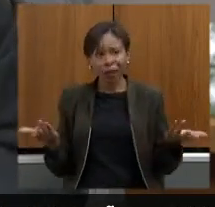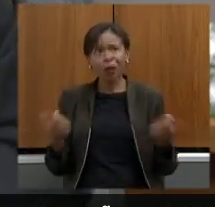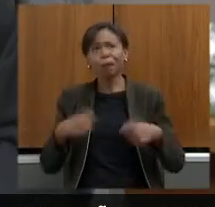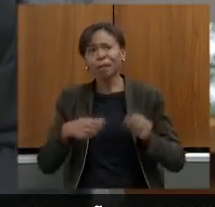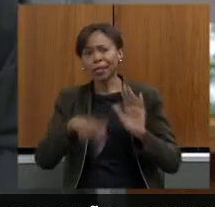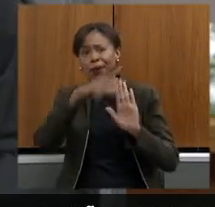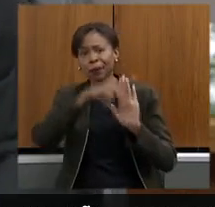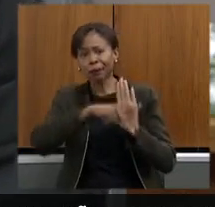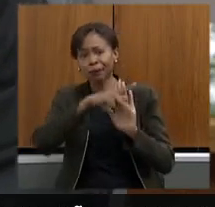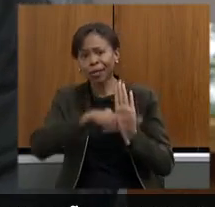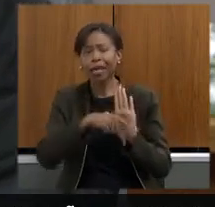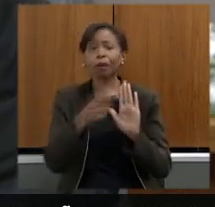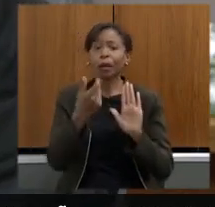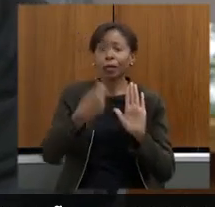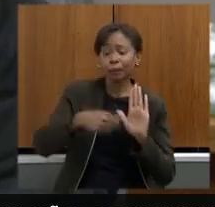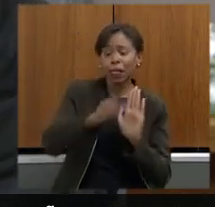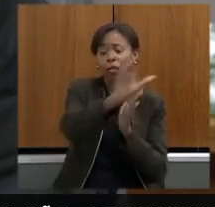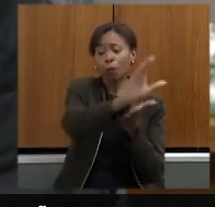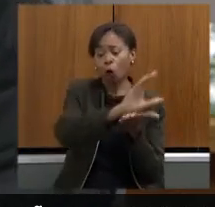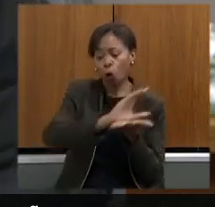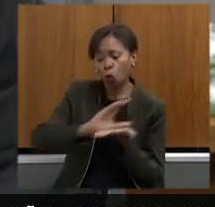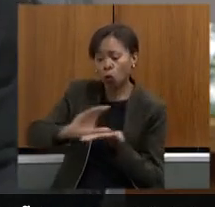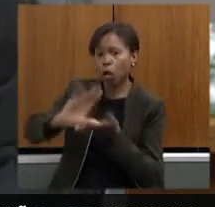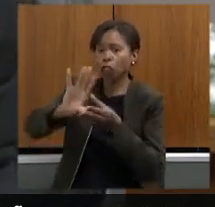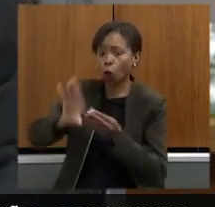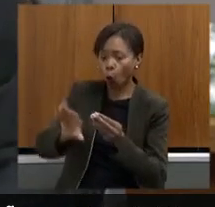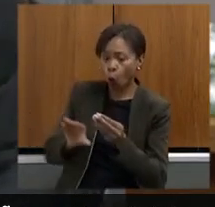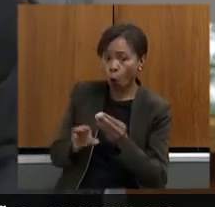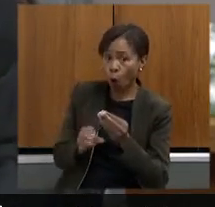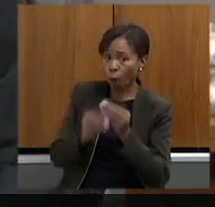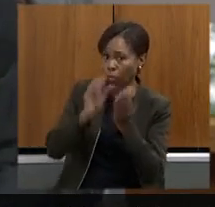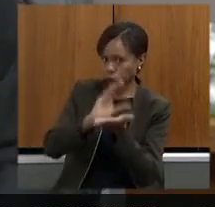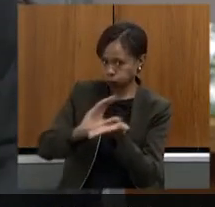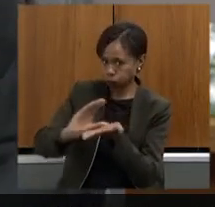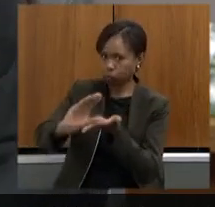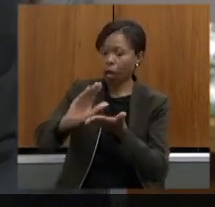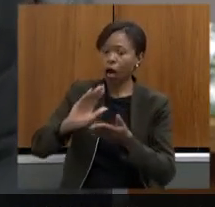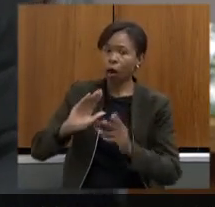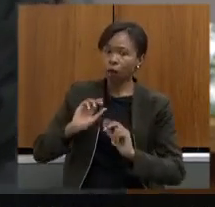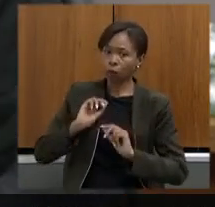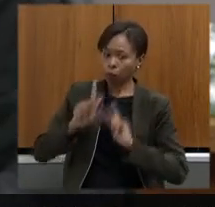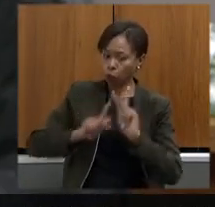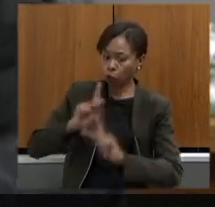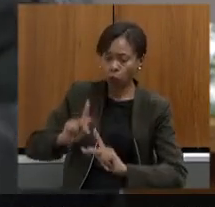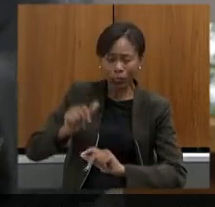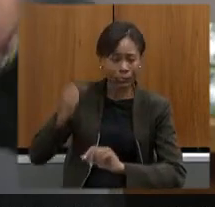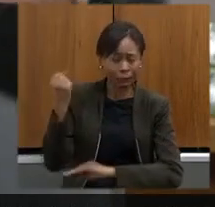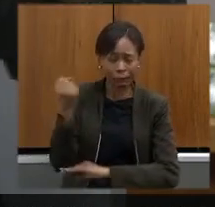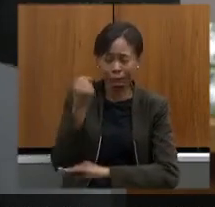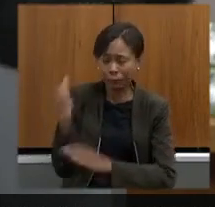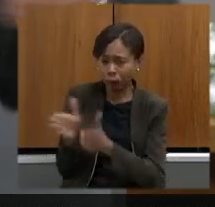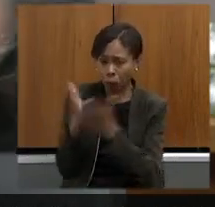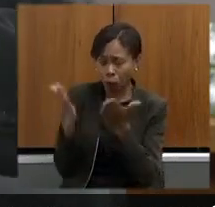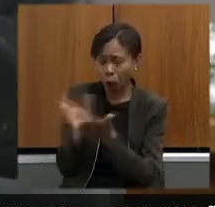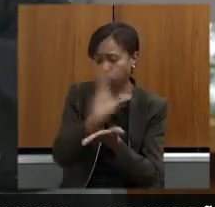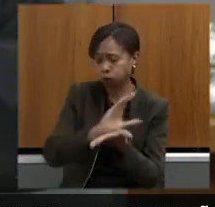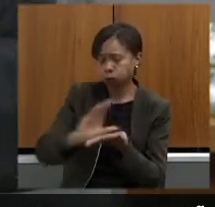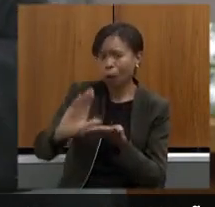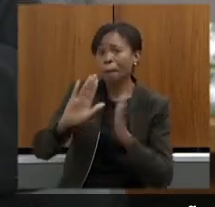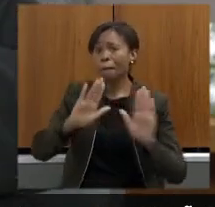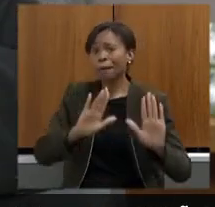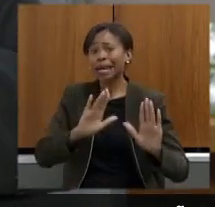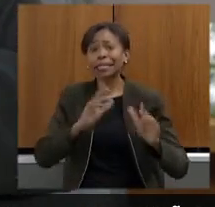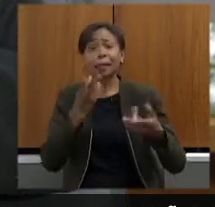programa de transferência de renda complementar em Minas Gerais para extrema pobreza mas nós não tá amarrado no adesão